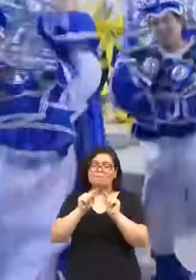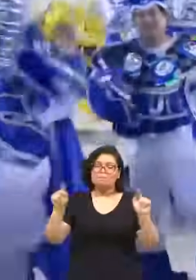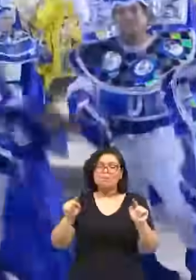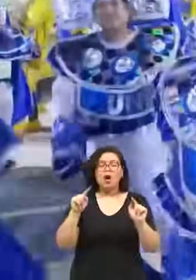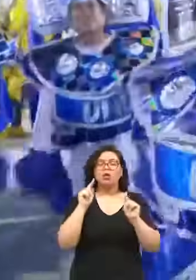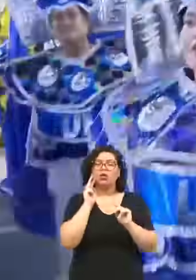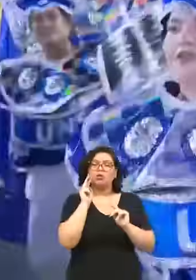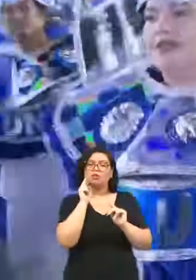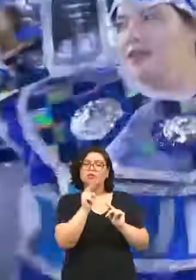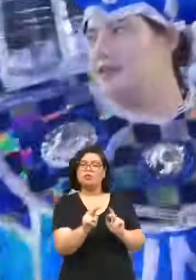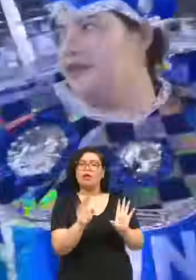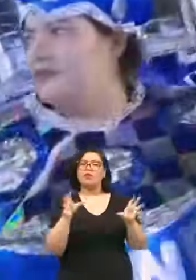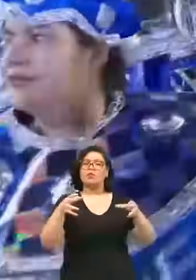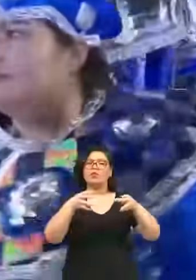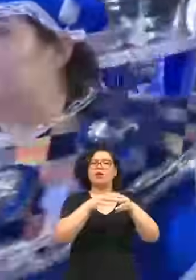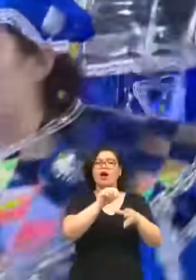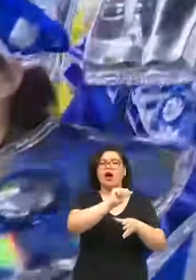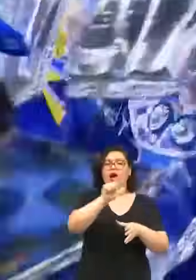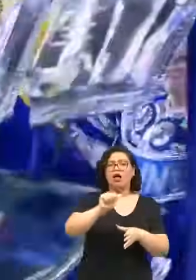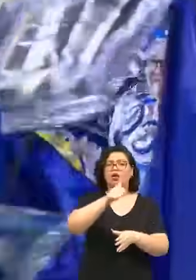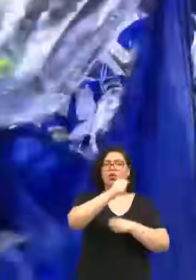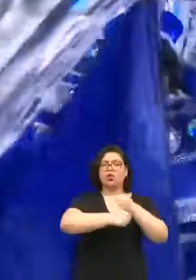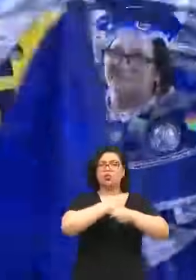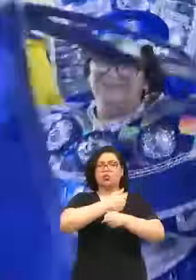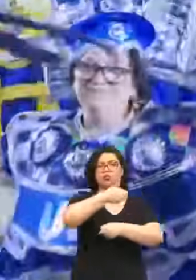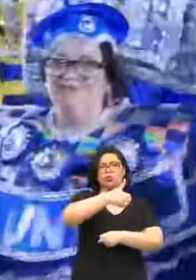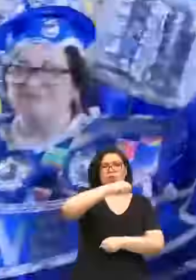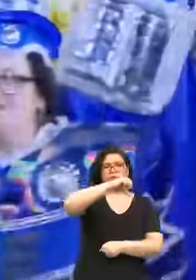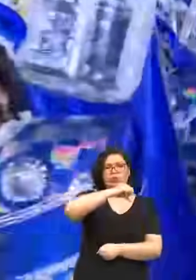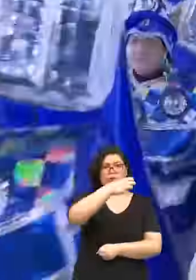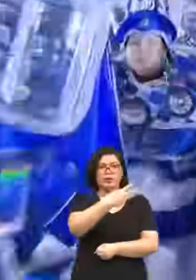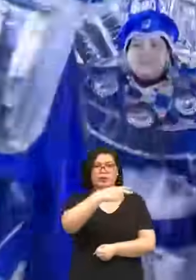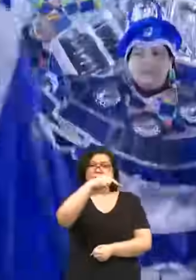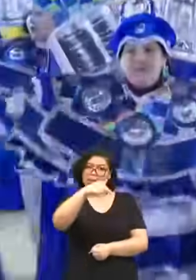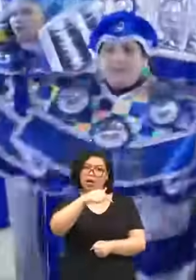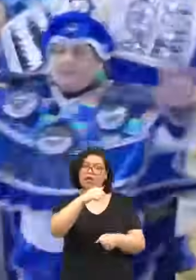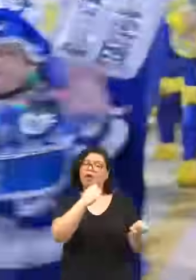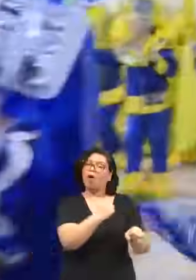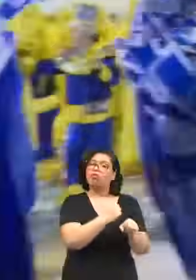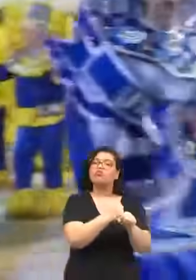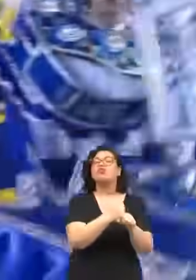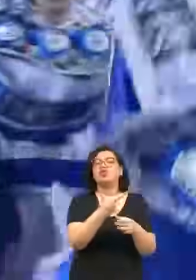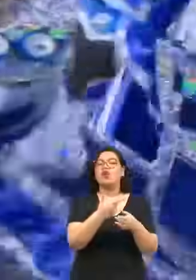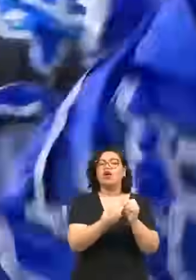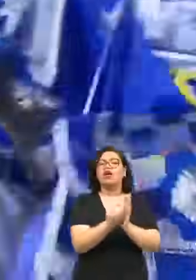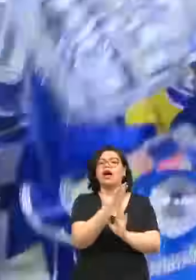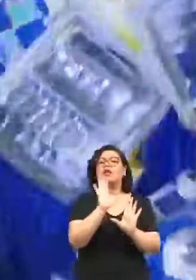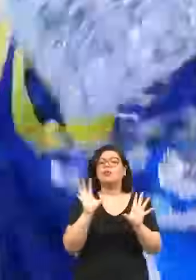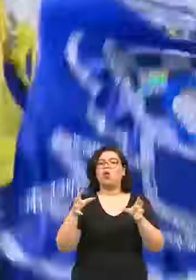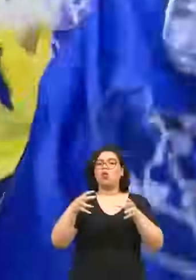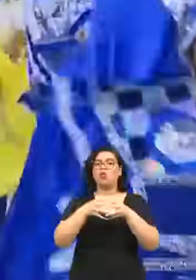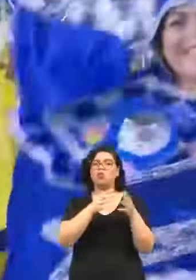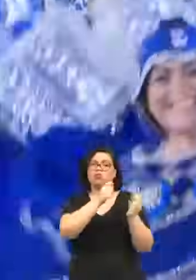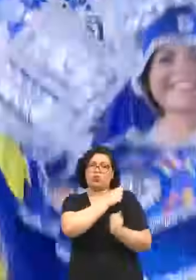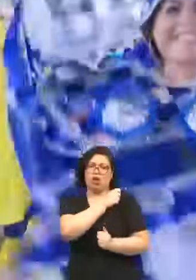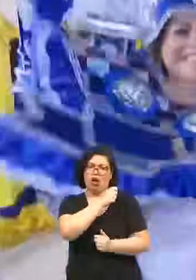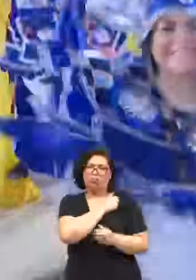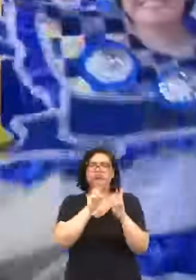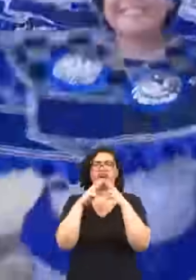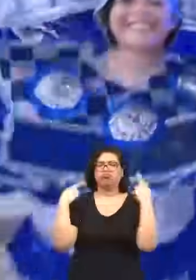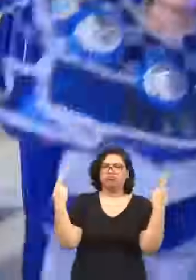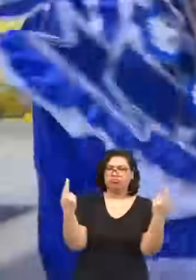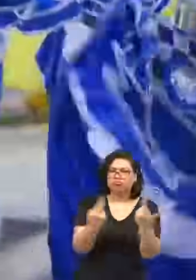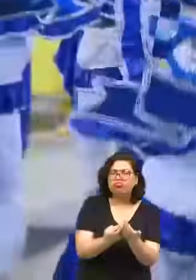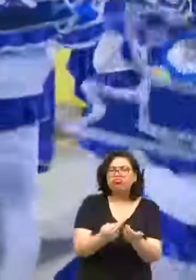da UNE, que em 1937 foi construída, né, por estudantes, né, depois de uma grande reunião. E aí